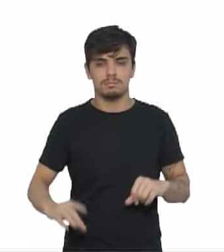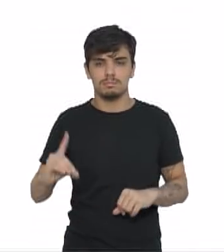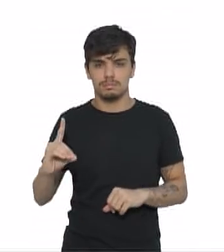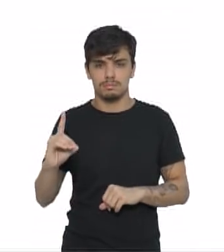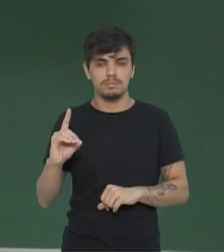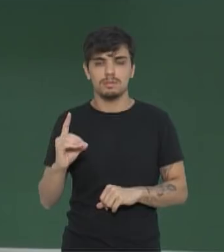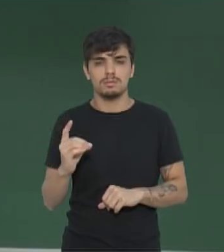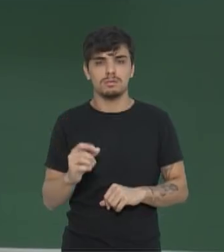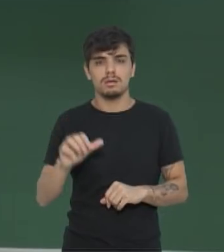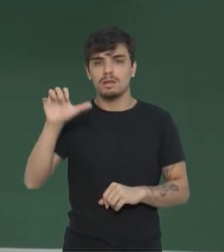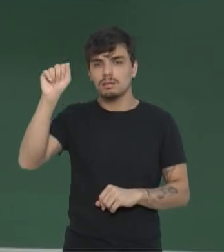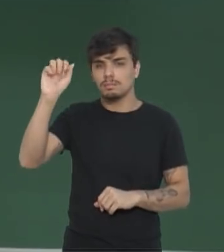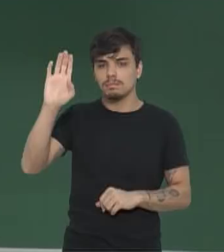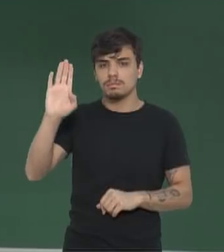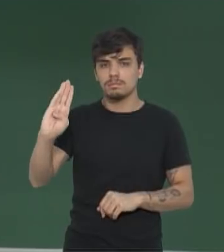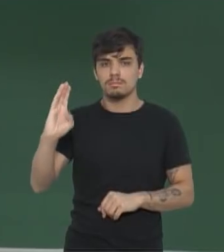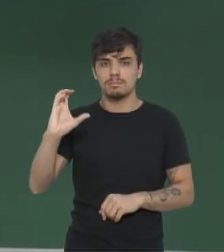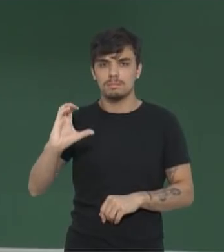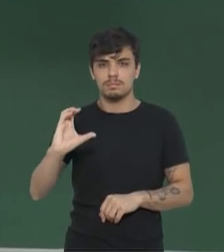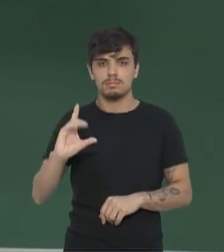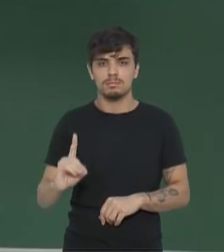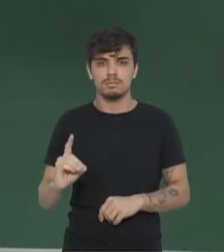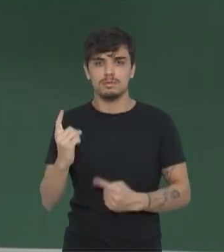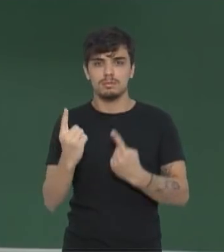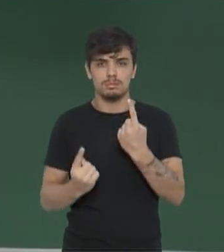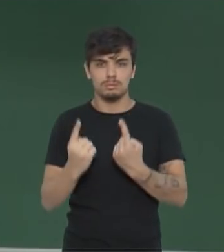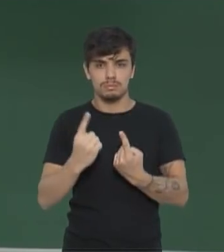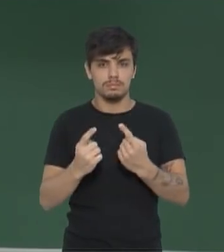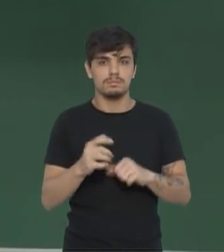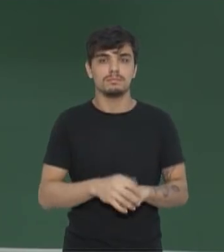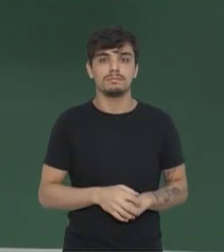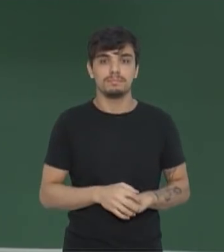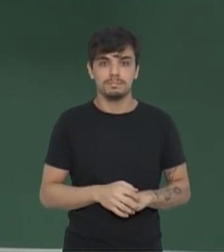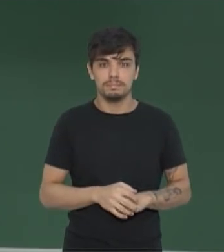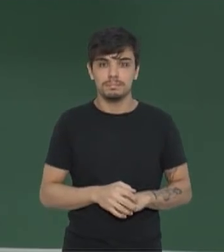Roma. Letra A, B, C ou D. Letra?